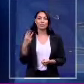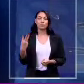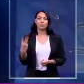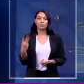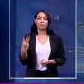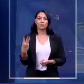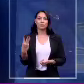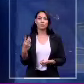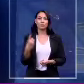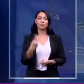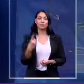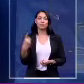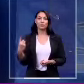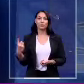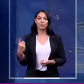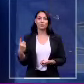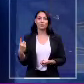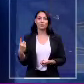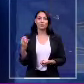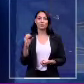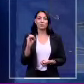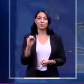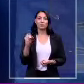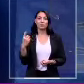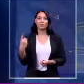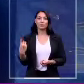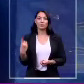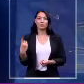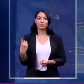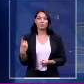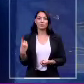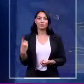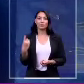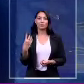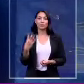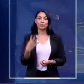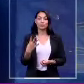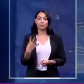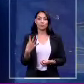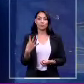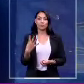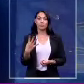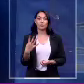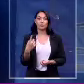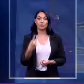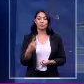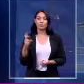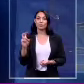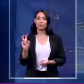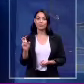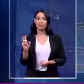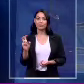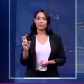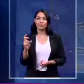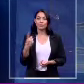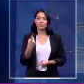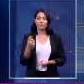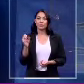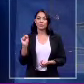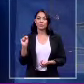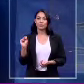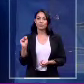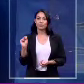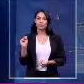03, 11, 01, 4, 15,